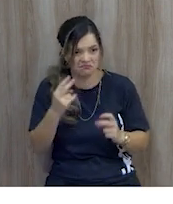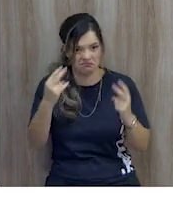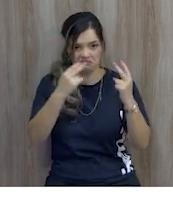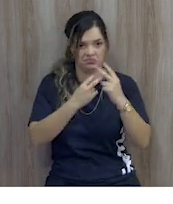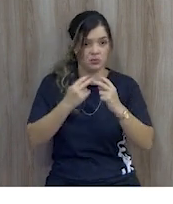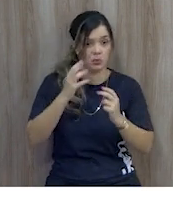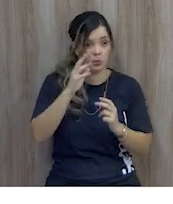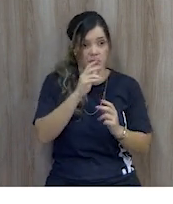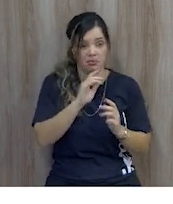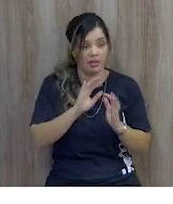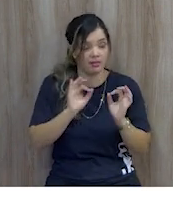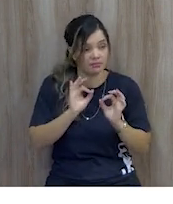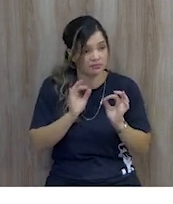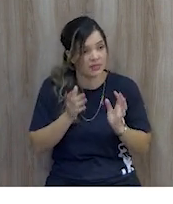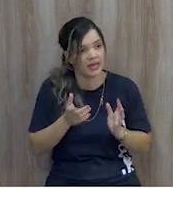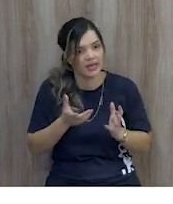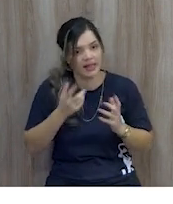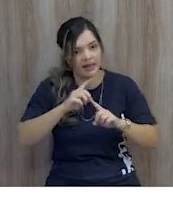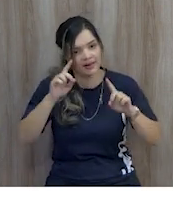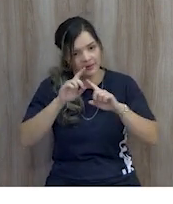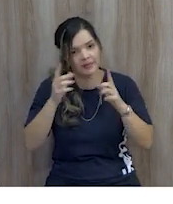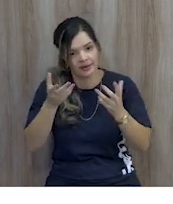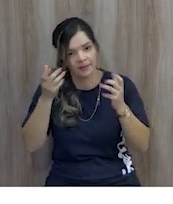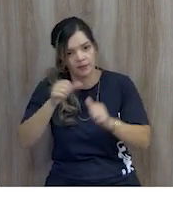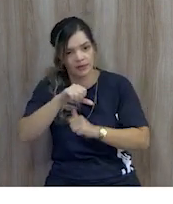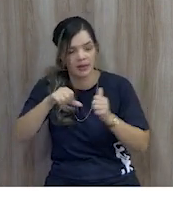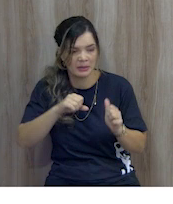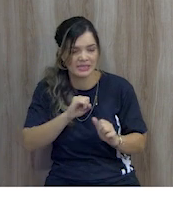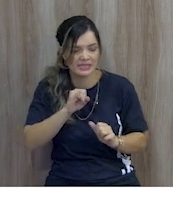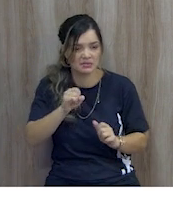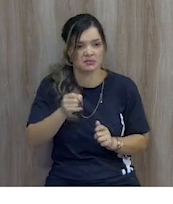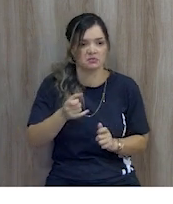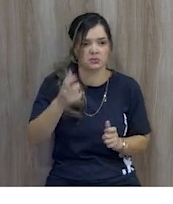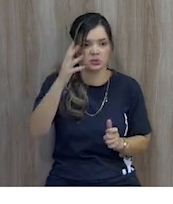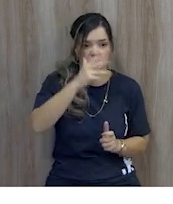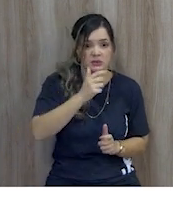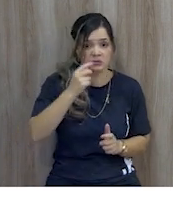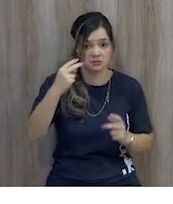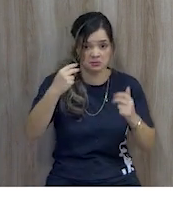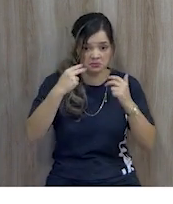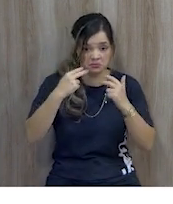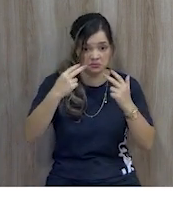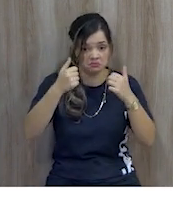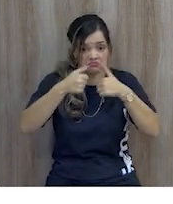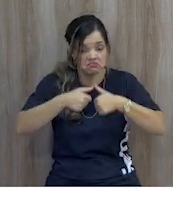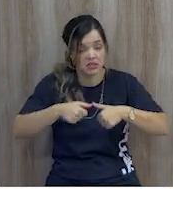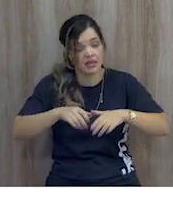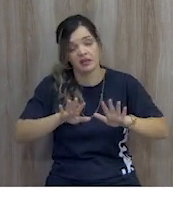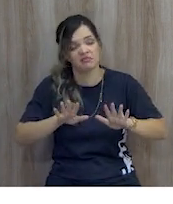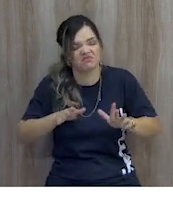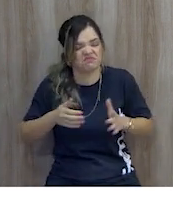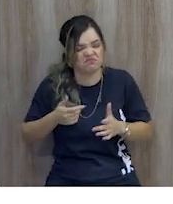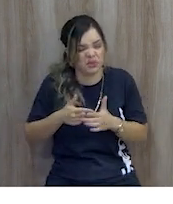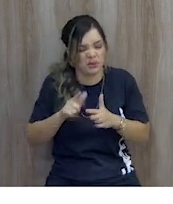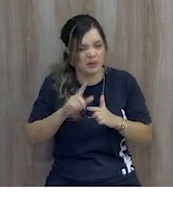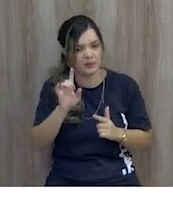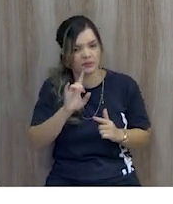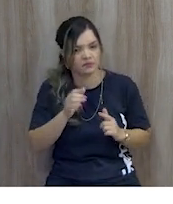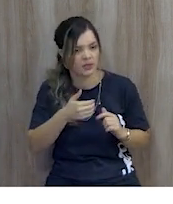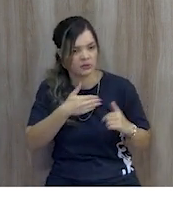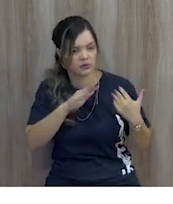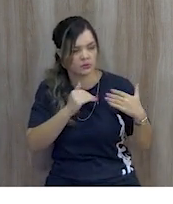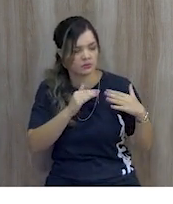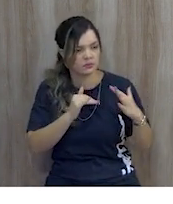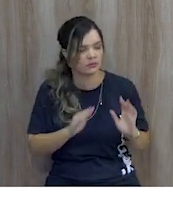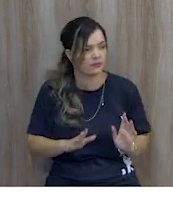Ainda mais quando você chega e fala para ele que você vai ter que remover um enxerto do céu da boca, né? A maioria dos pacientes fica